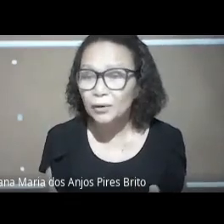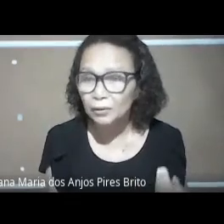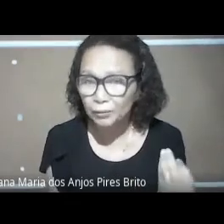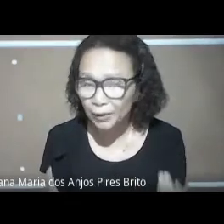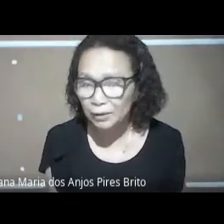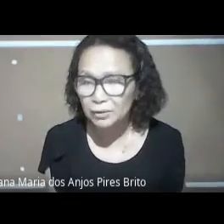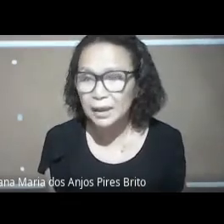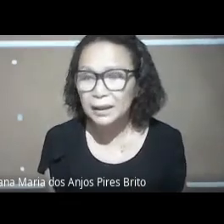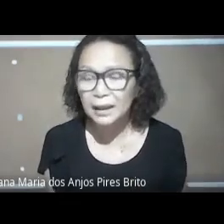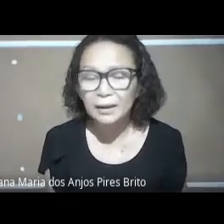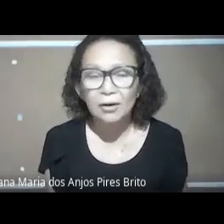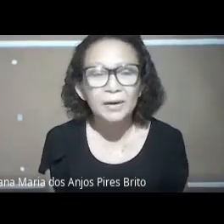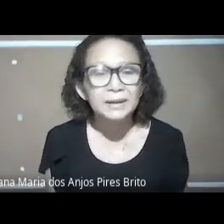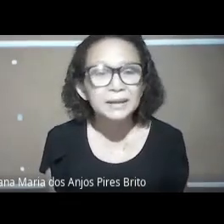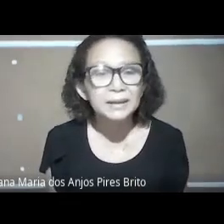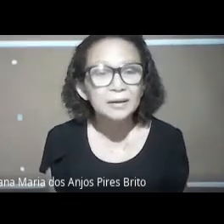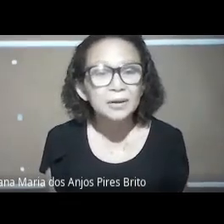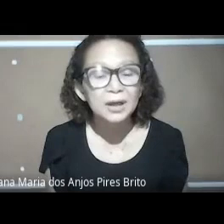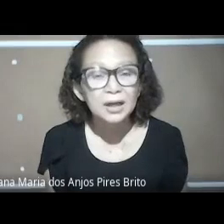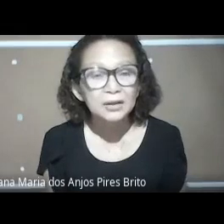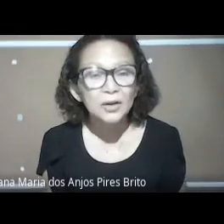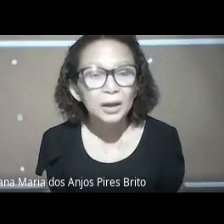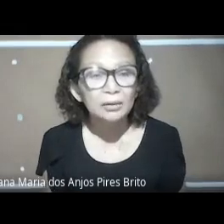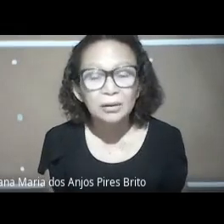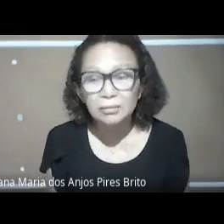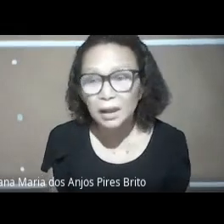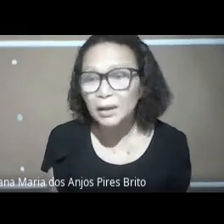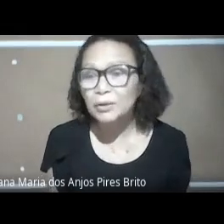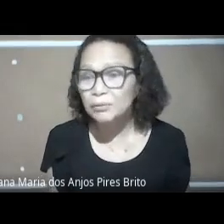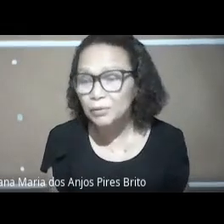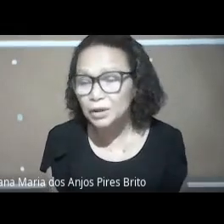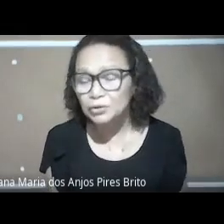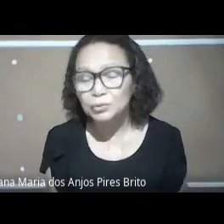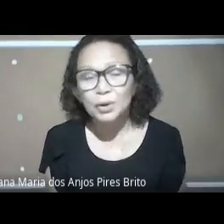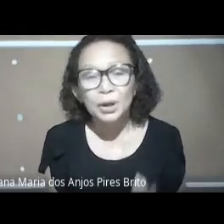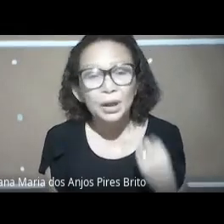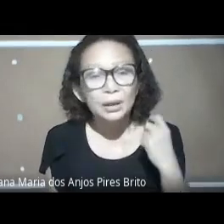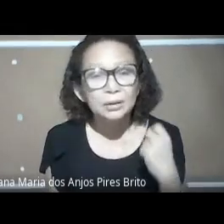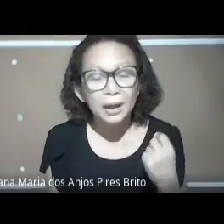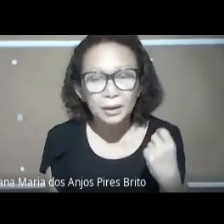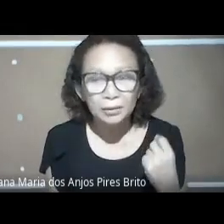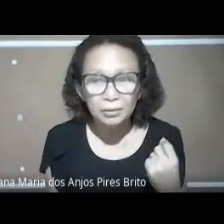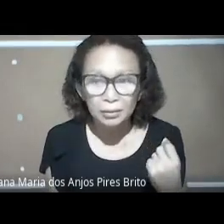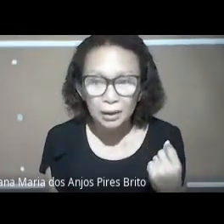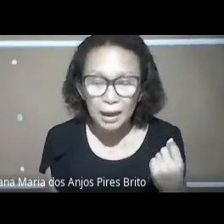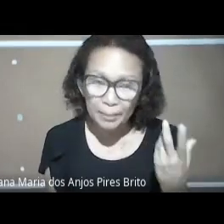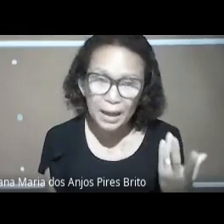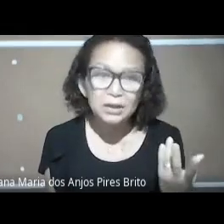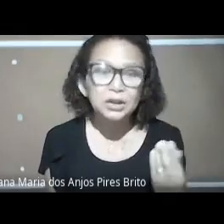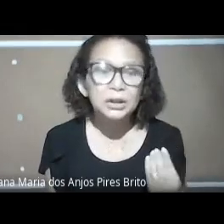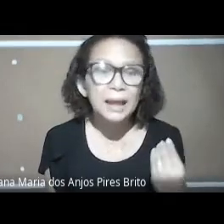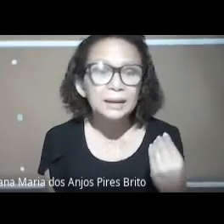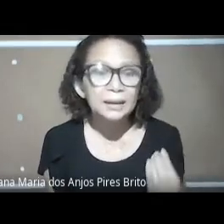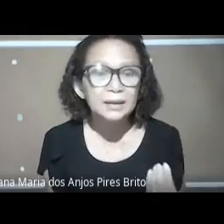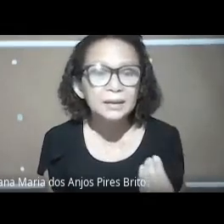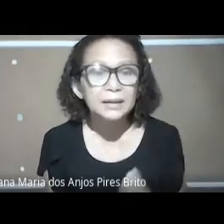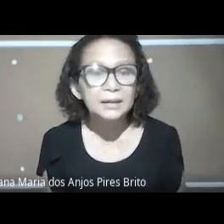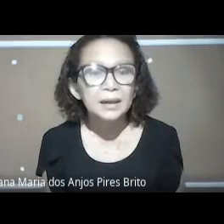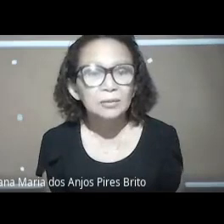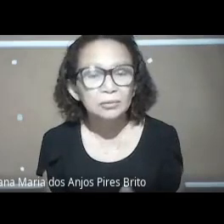que foram feitos naquela conversação, só que eu não tenho em vídeo. Eu tenho a partir